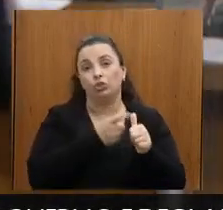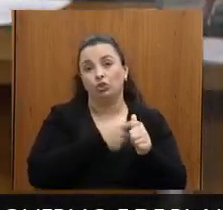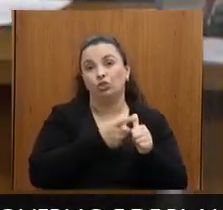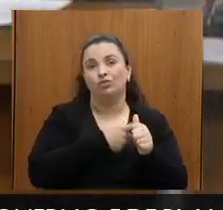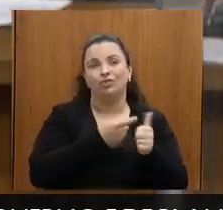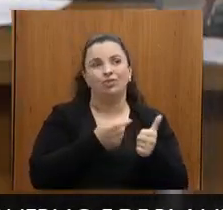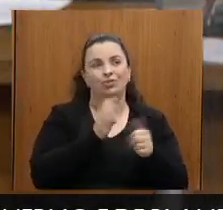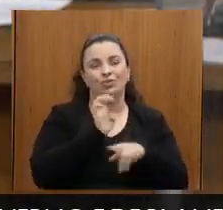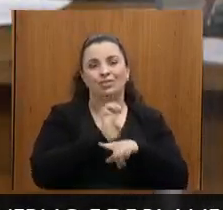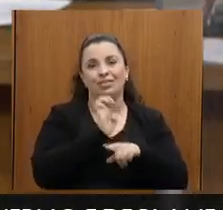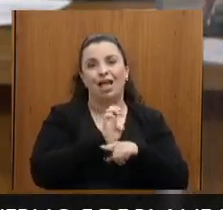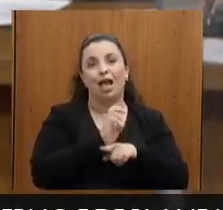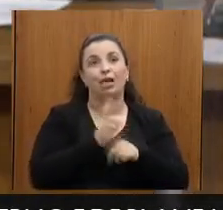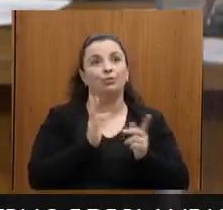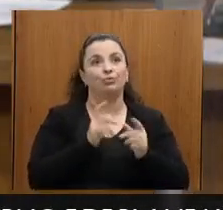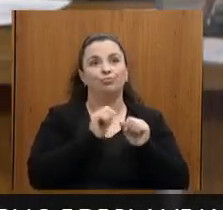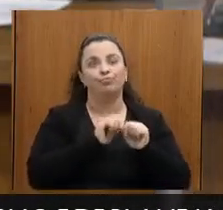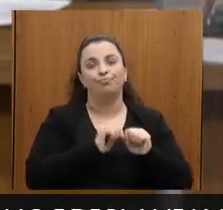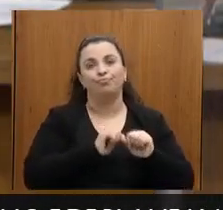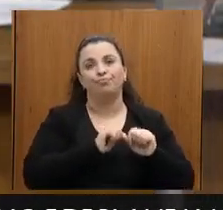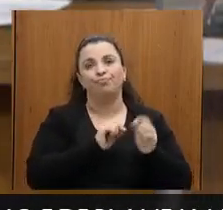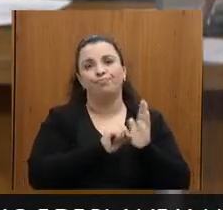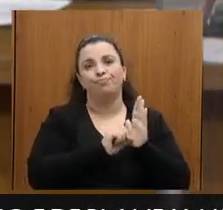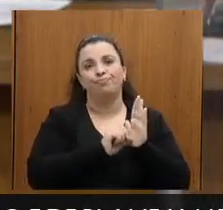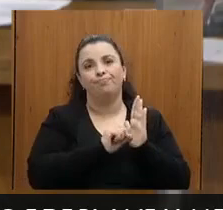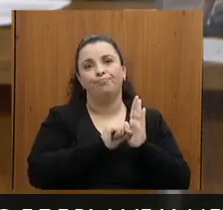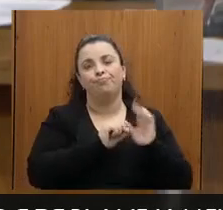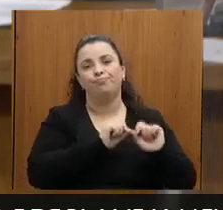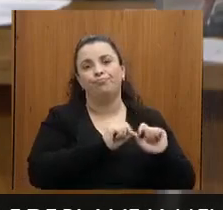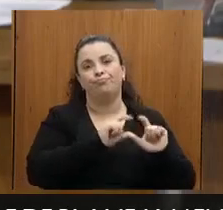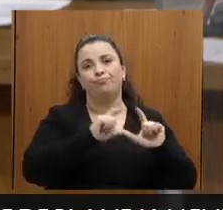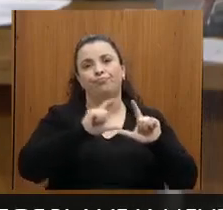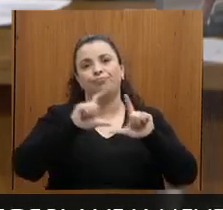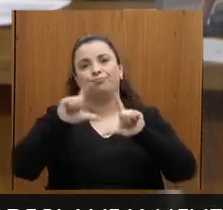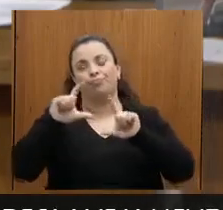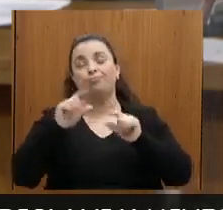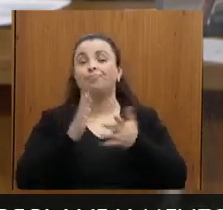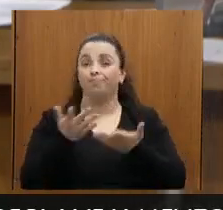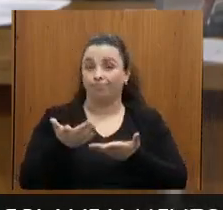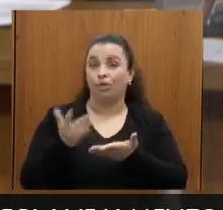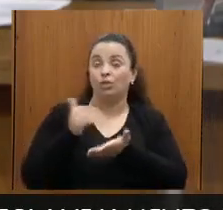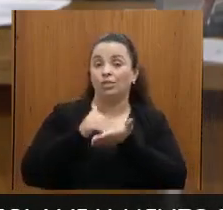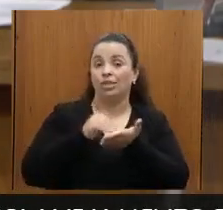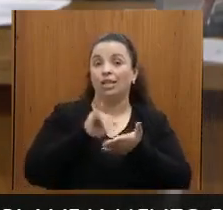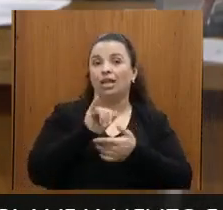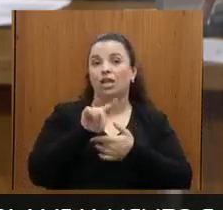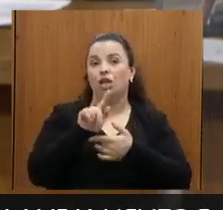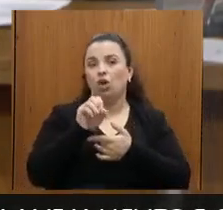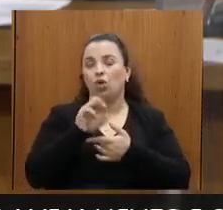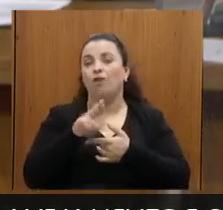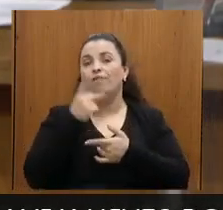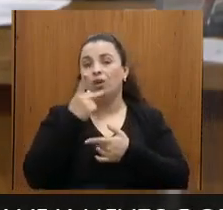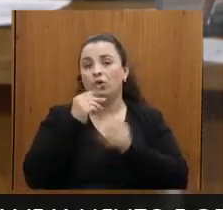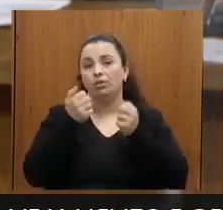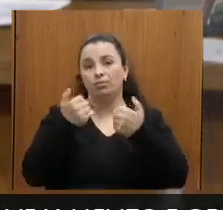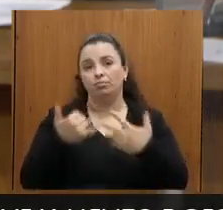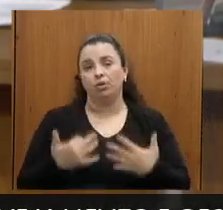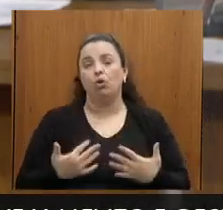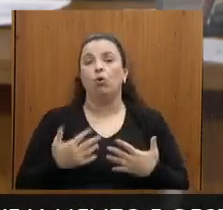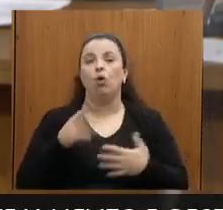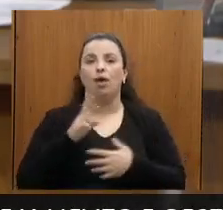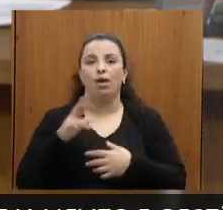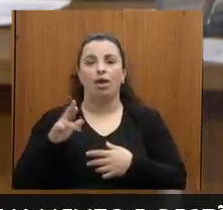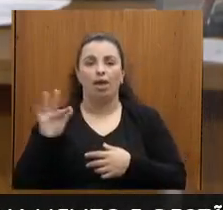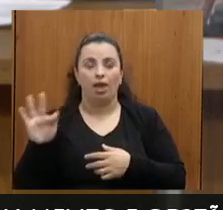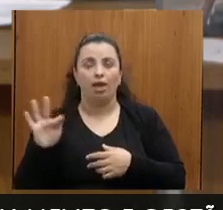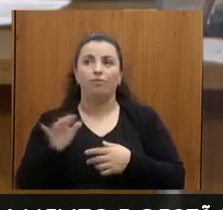dívida, o secretário Igor tem respondido aqui bastante sobre regime de recuperação fiscal. Por exemplo, no orçamento do próximo ano,